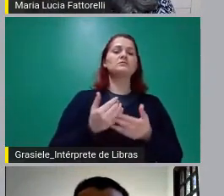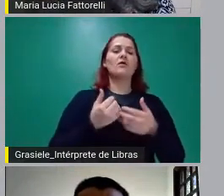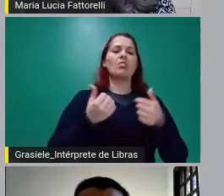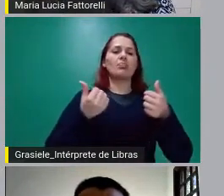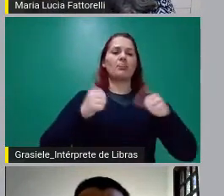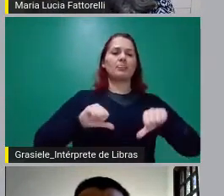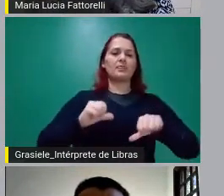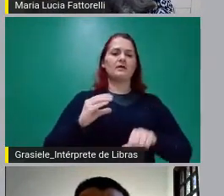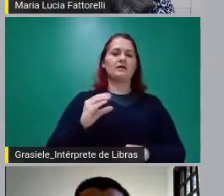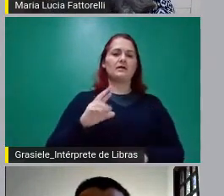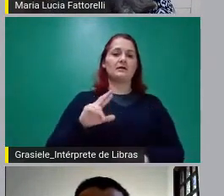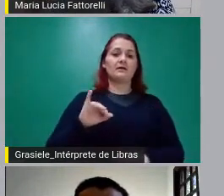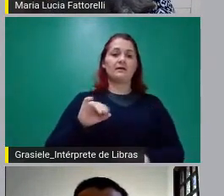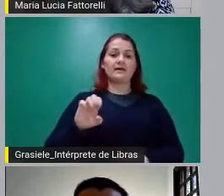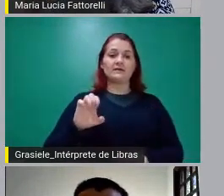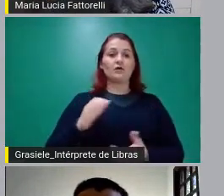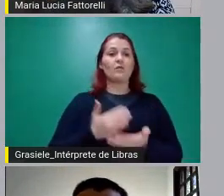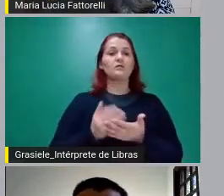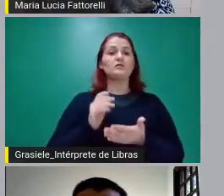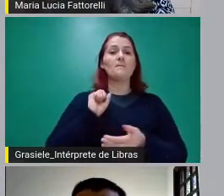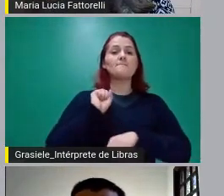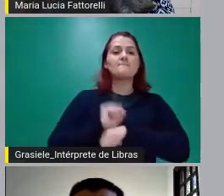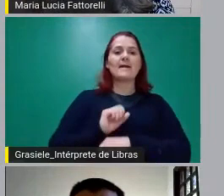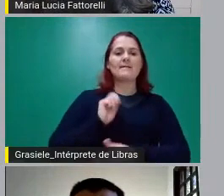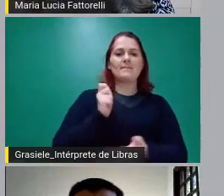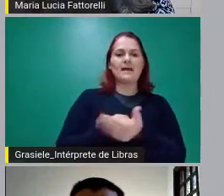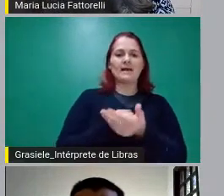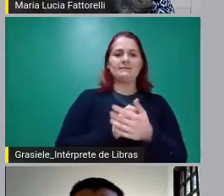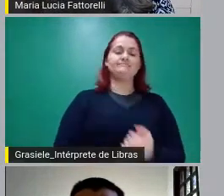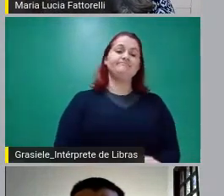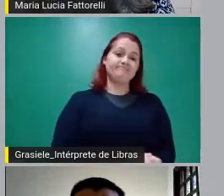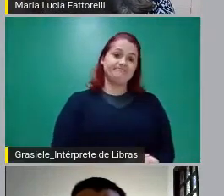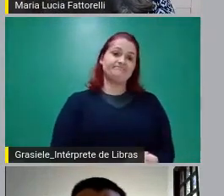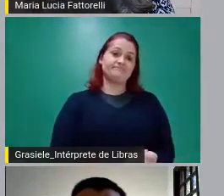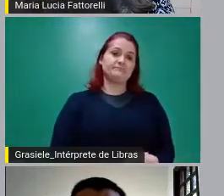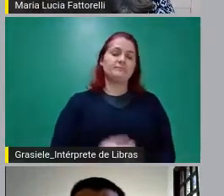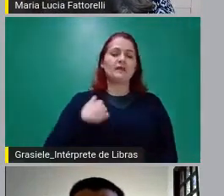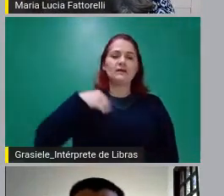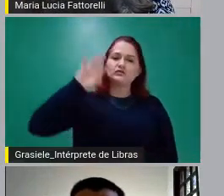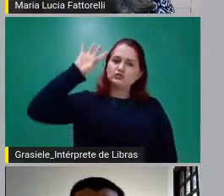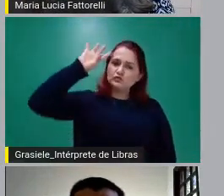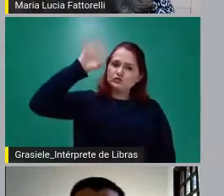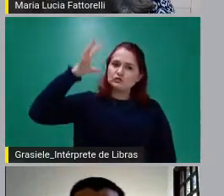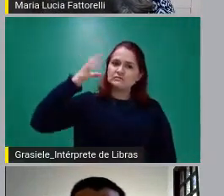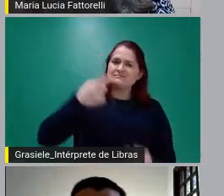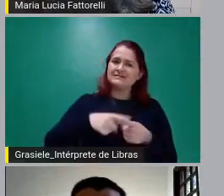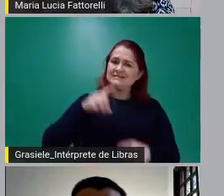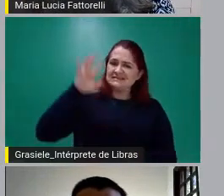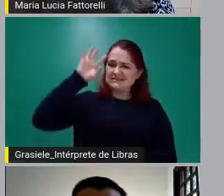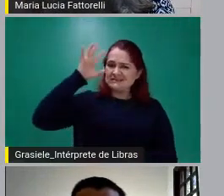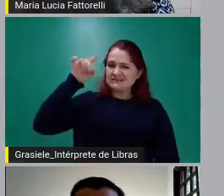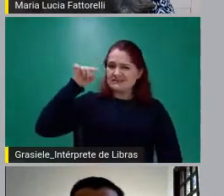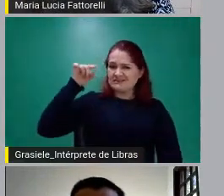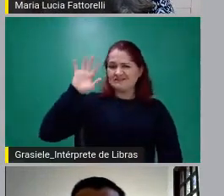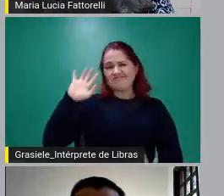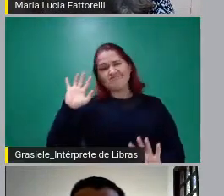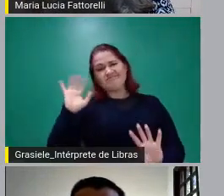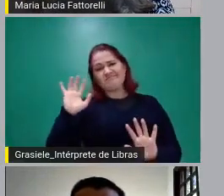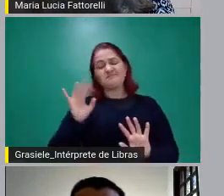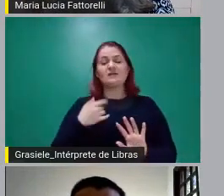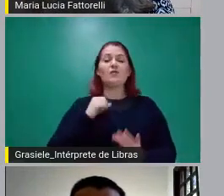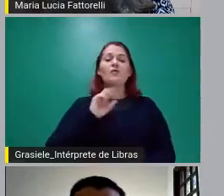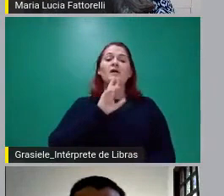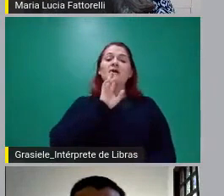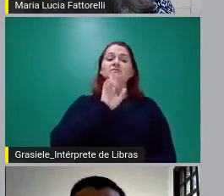interrupção desses pagamentos. Como uma solução, que na verdade a gente nem poderia chamar de solução, né, mas como resposta a isso, o Banco